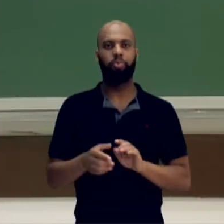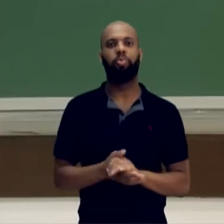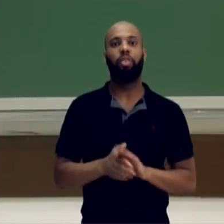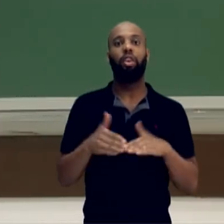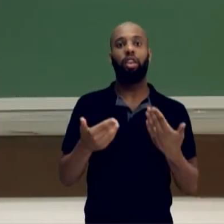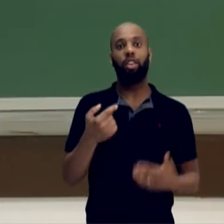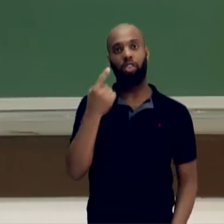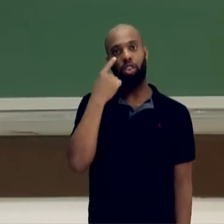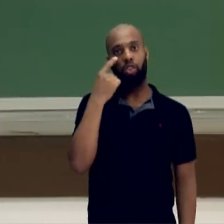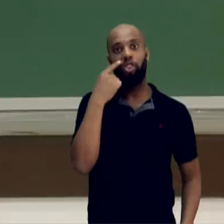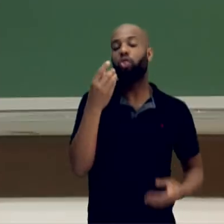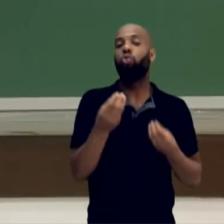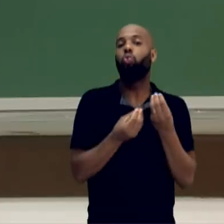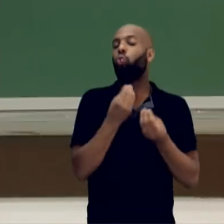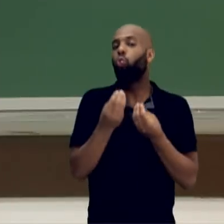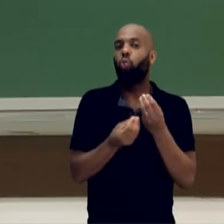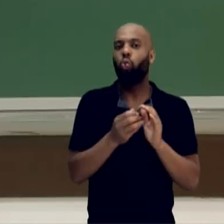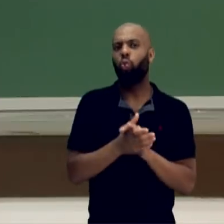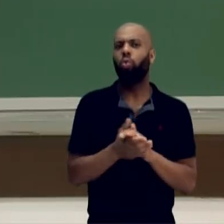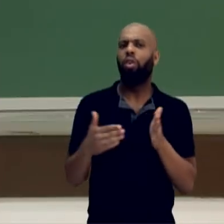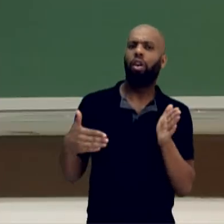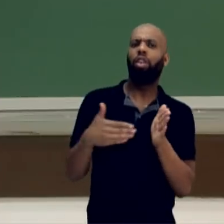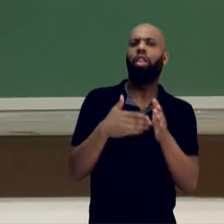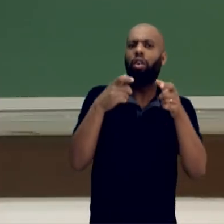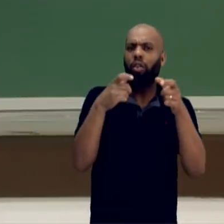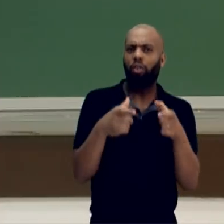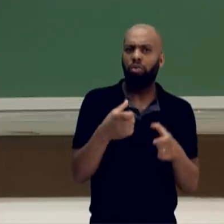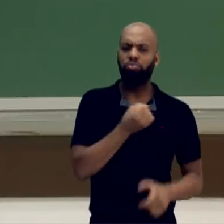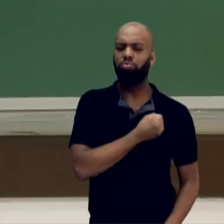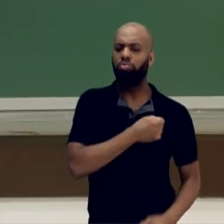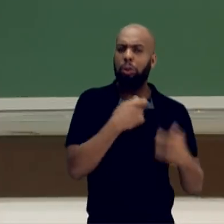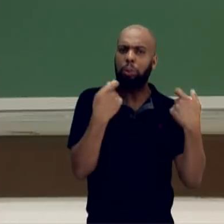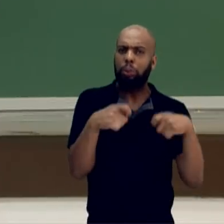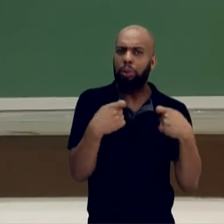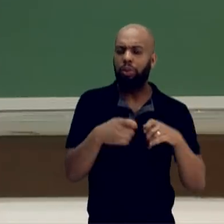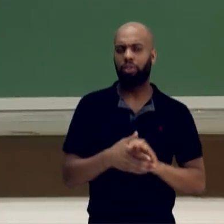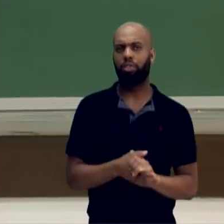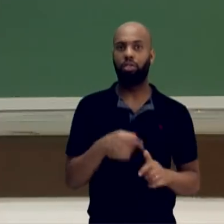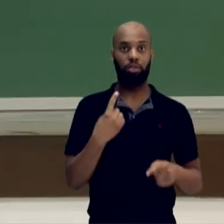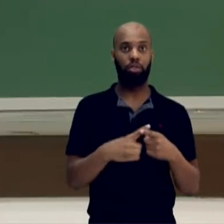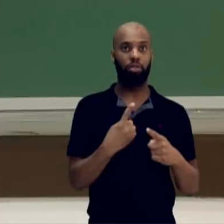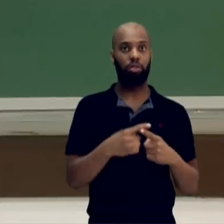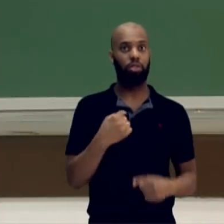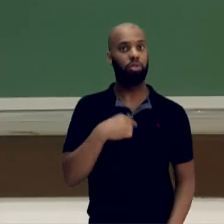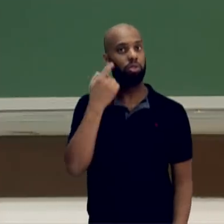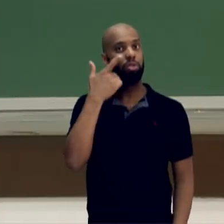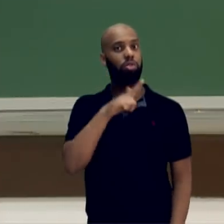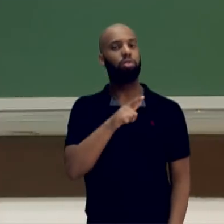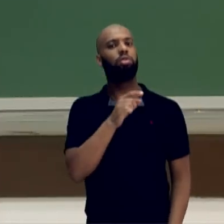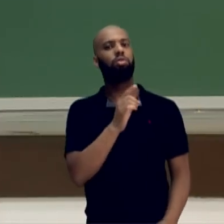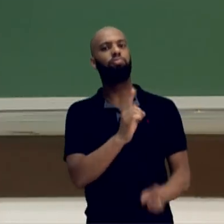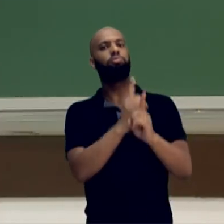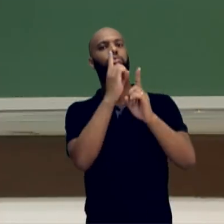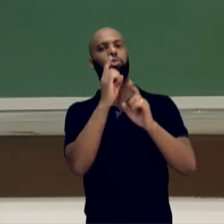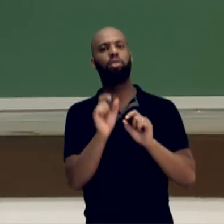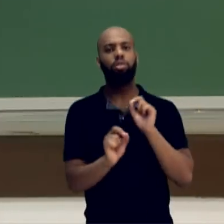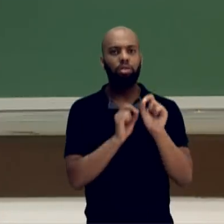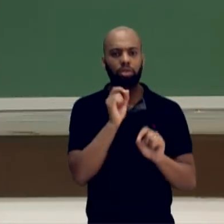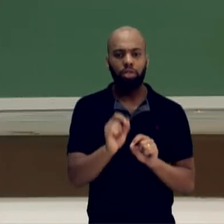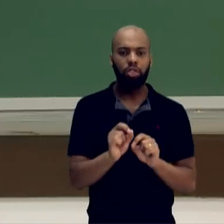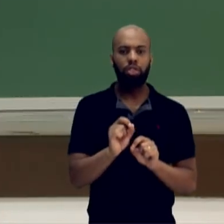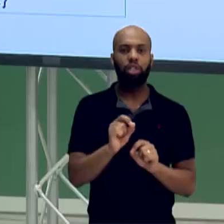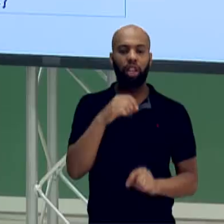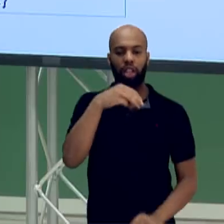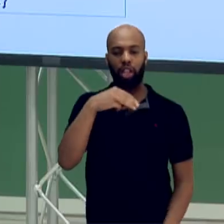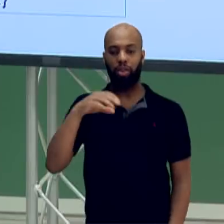é, eu vou vendo até qual número eu preciso utilizar. De repente eu já encontre aquele menor múltiplo